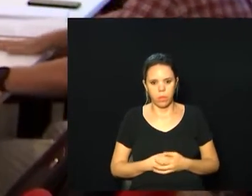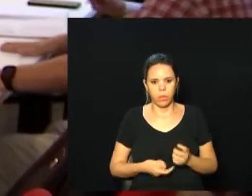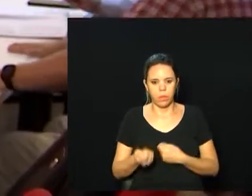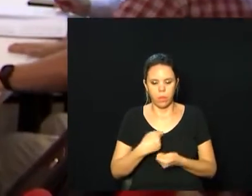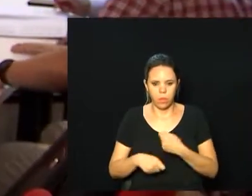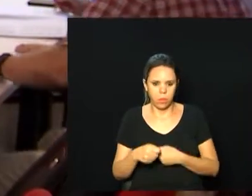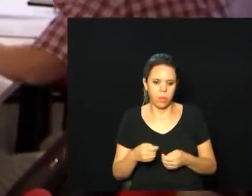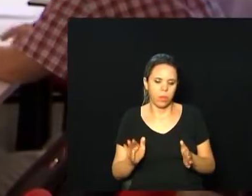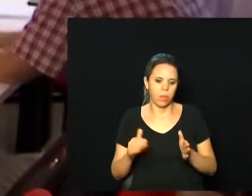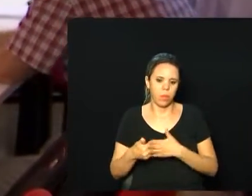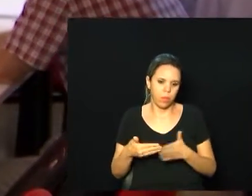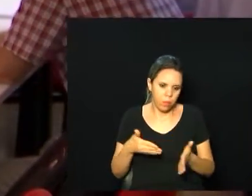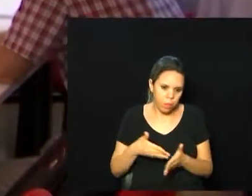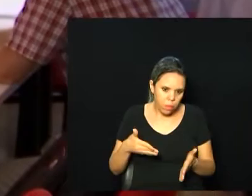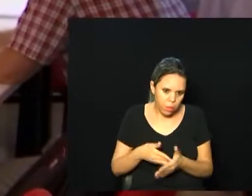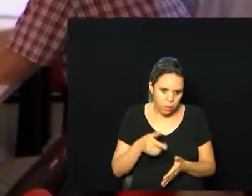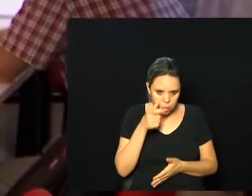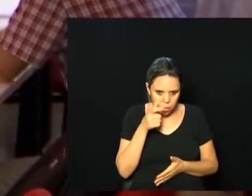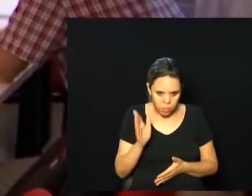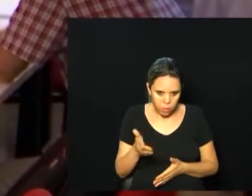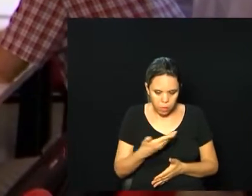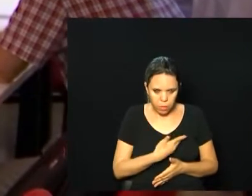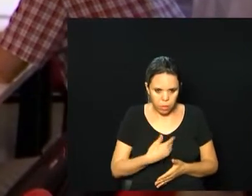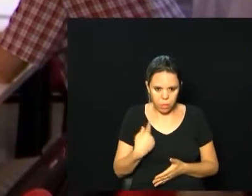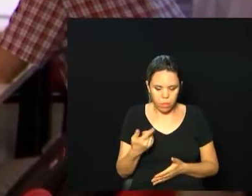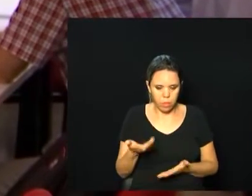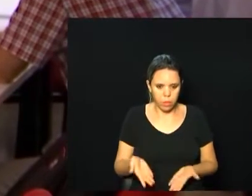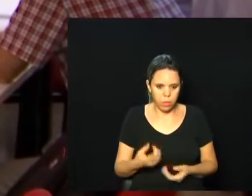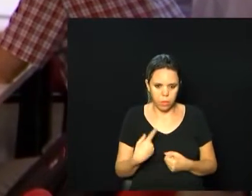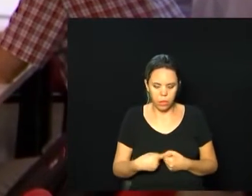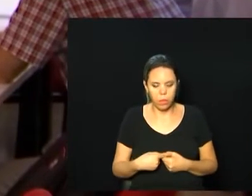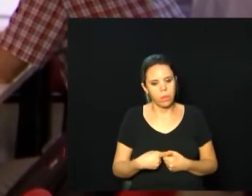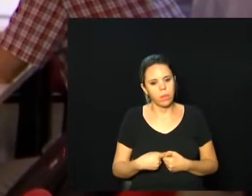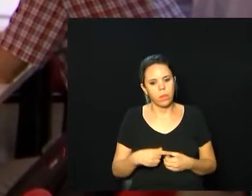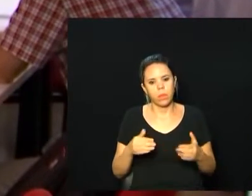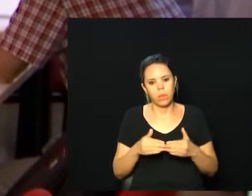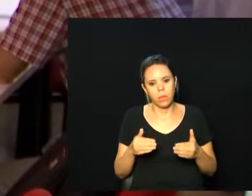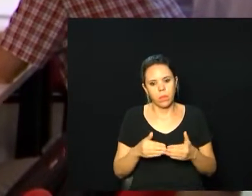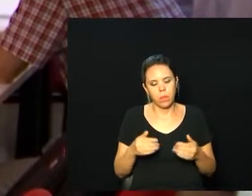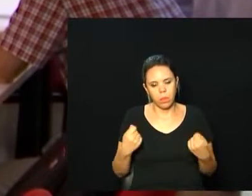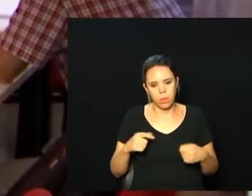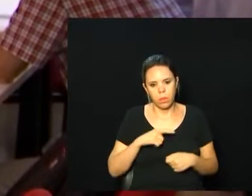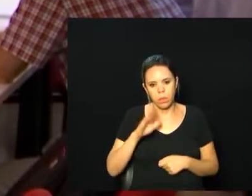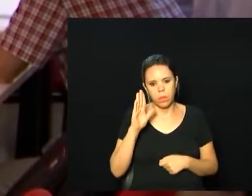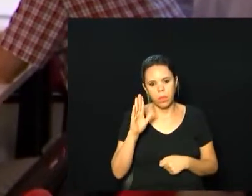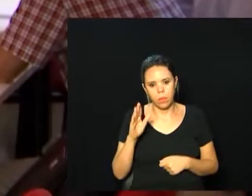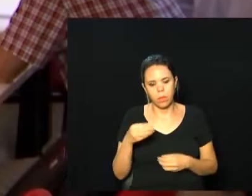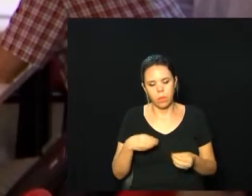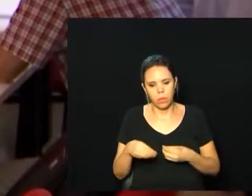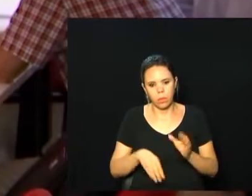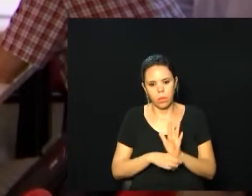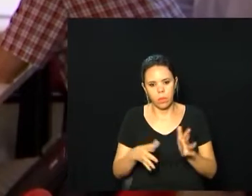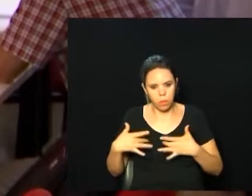que impede, às vezes. Eu já vi autoridades nossas do município que concordam, acho que deveria ter mais